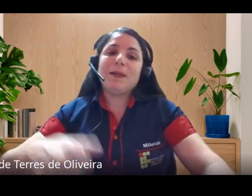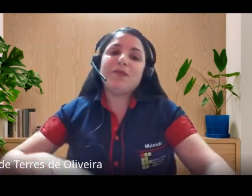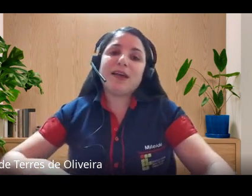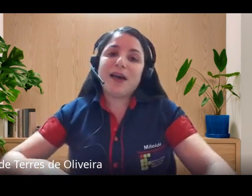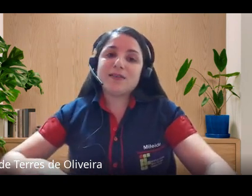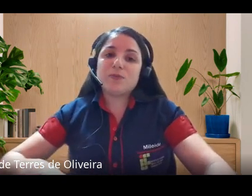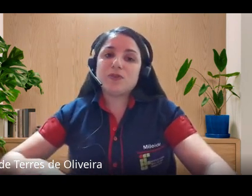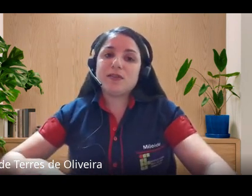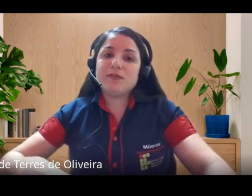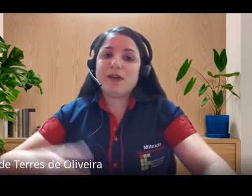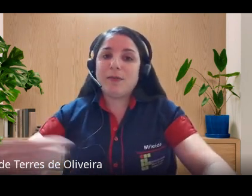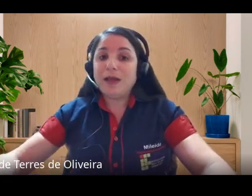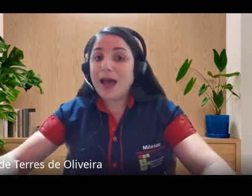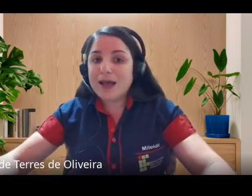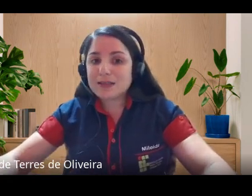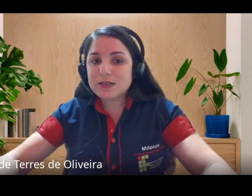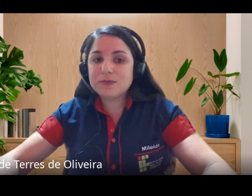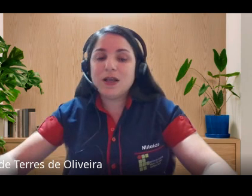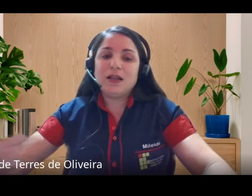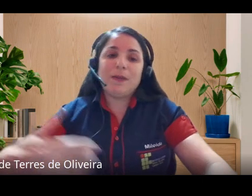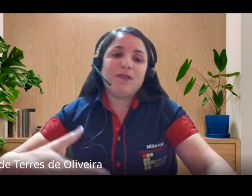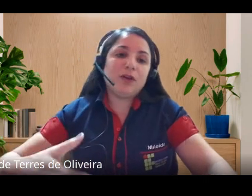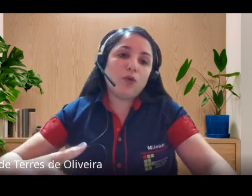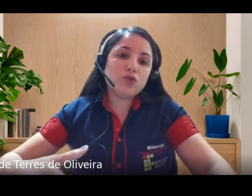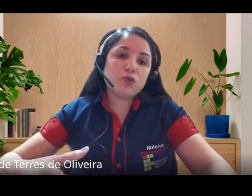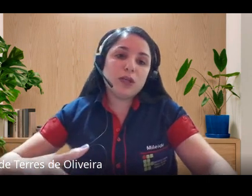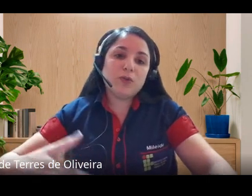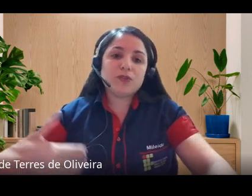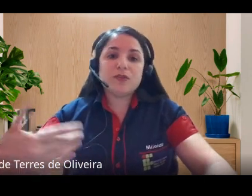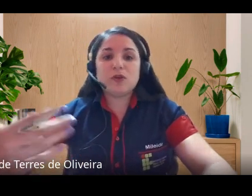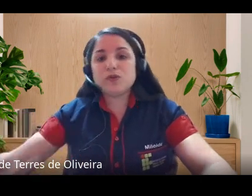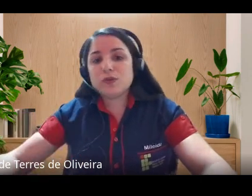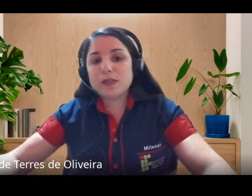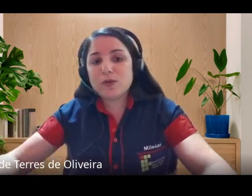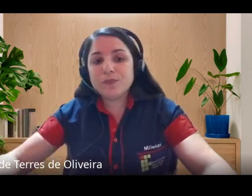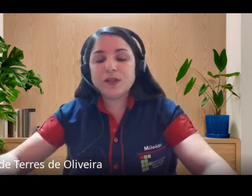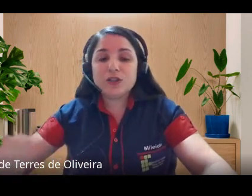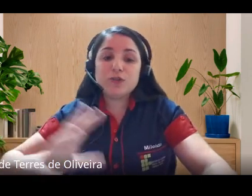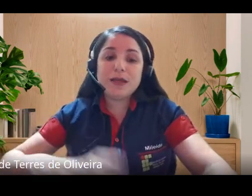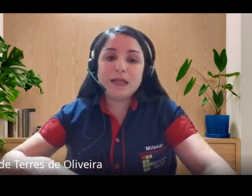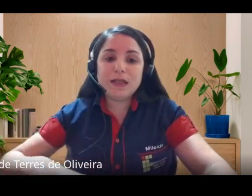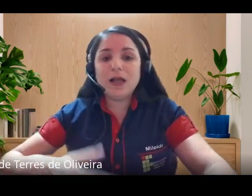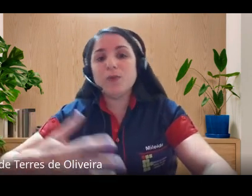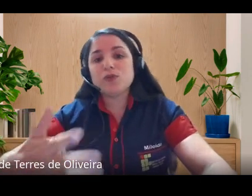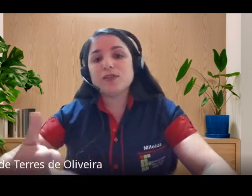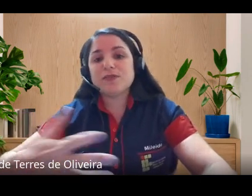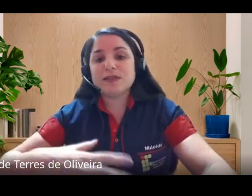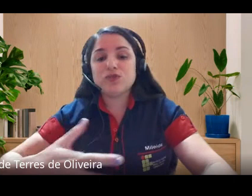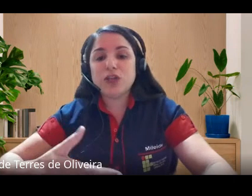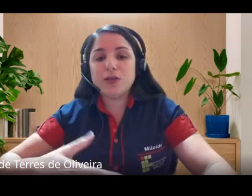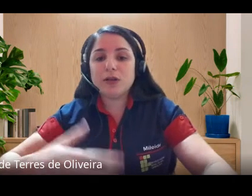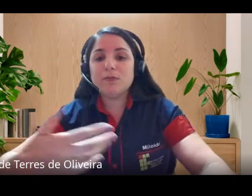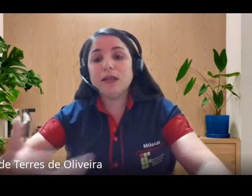Da palavra casa, eu posso derivar casas. Da palavra construir, eu posso fazer construção. De menina, eu posso fazer a